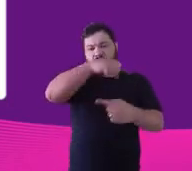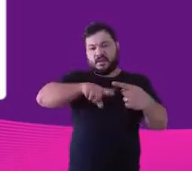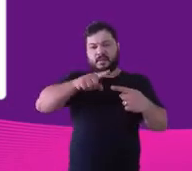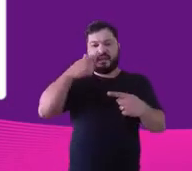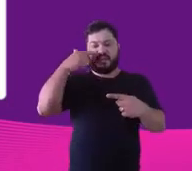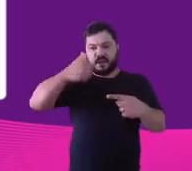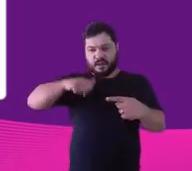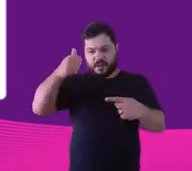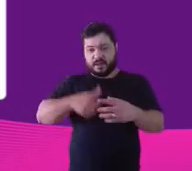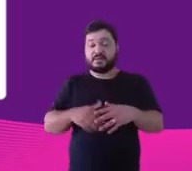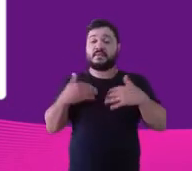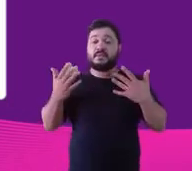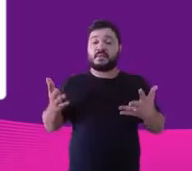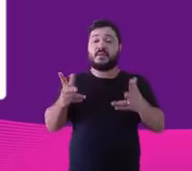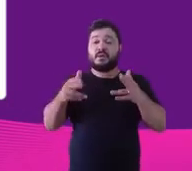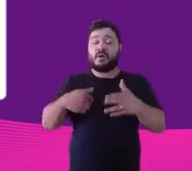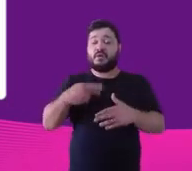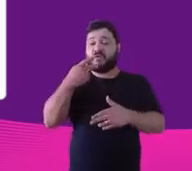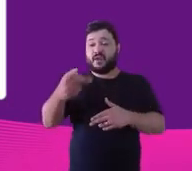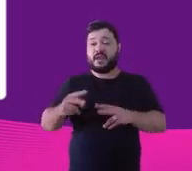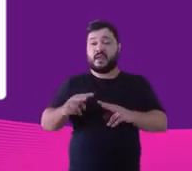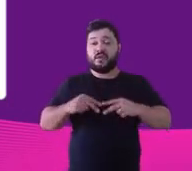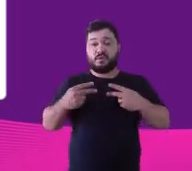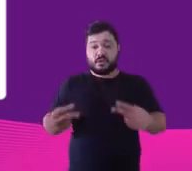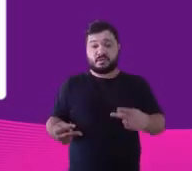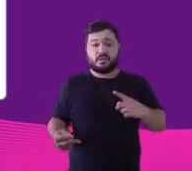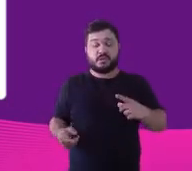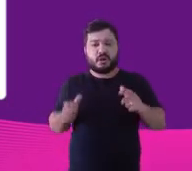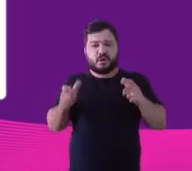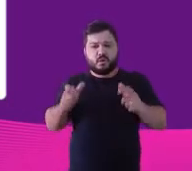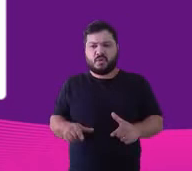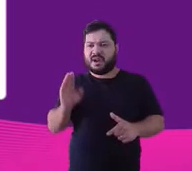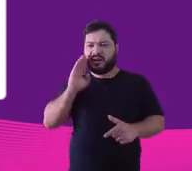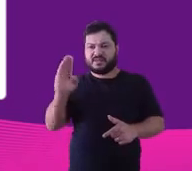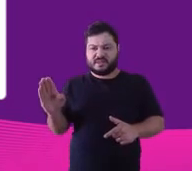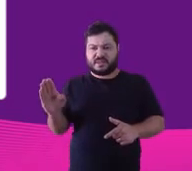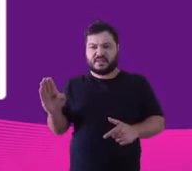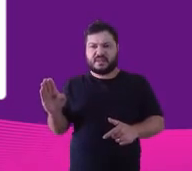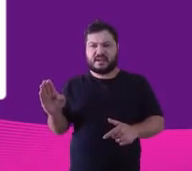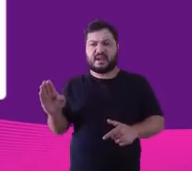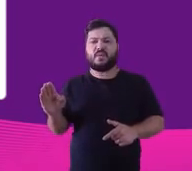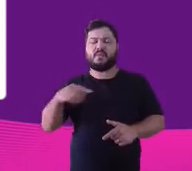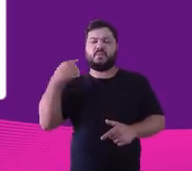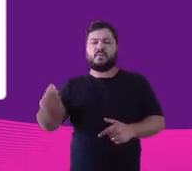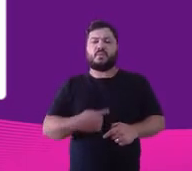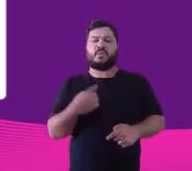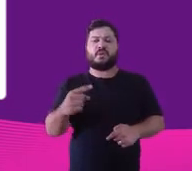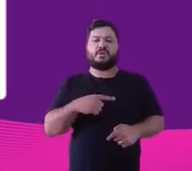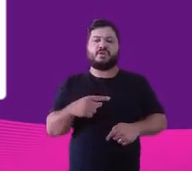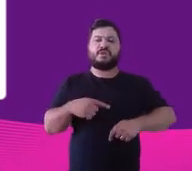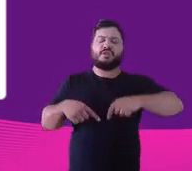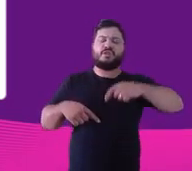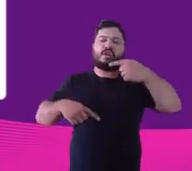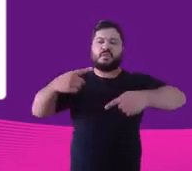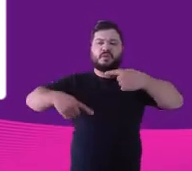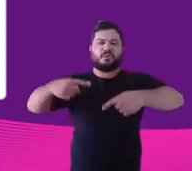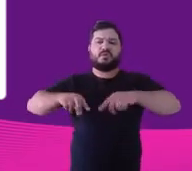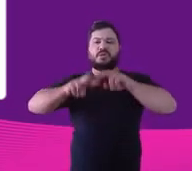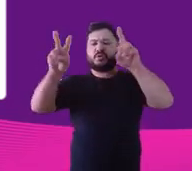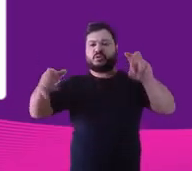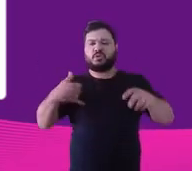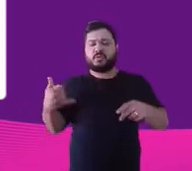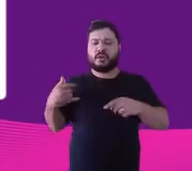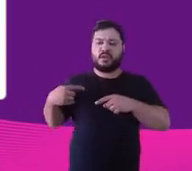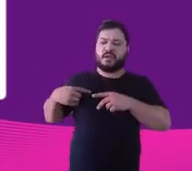é a então como eu falei o transplante o apertar Central ainda né a gente tem aí uma discussão sobre a idade